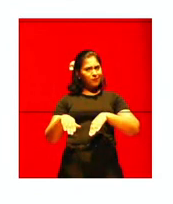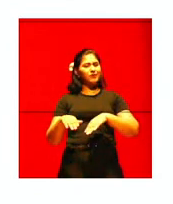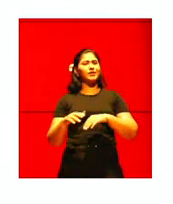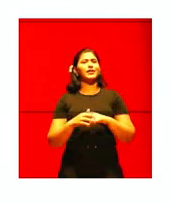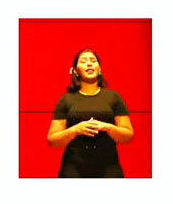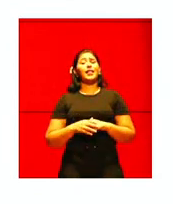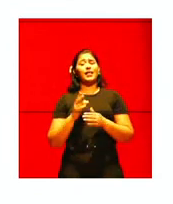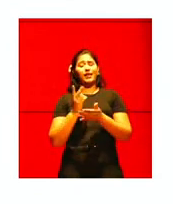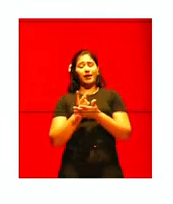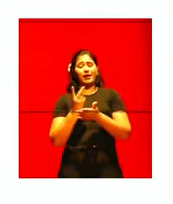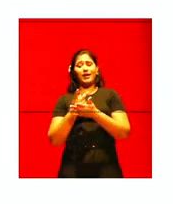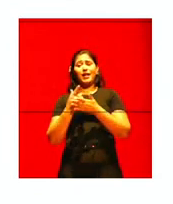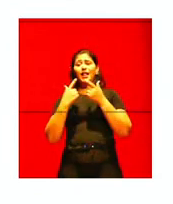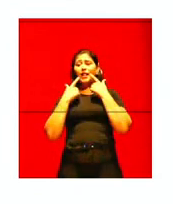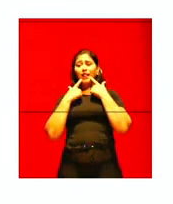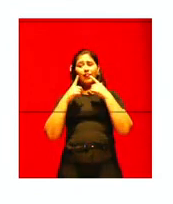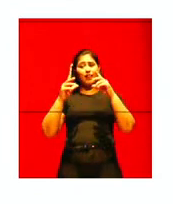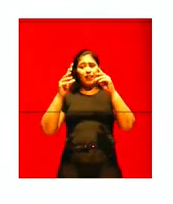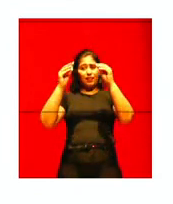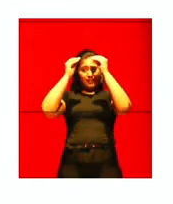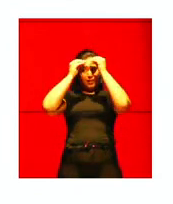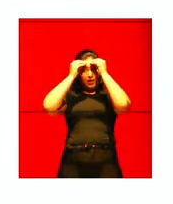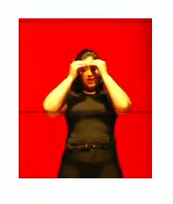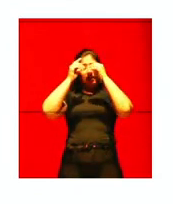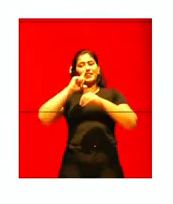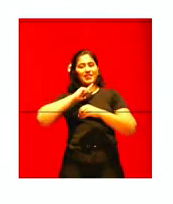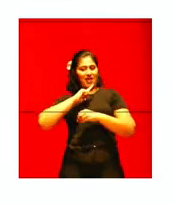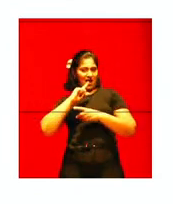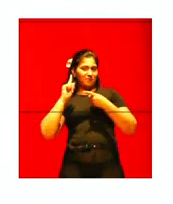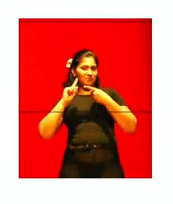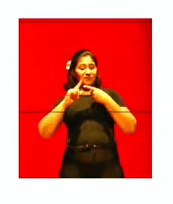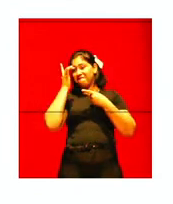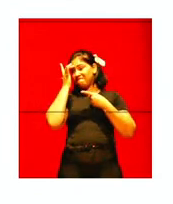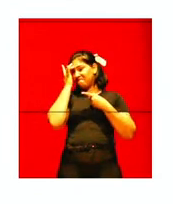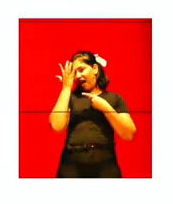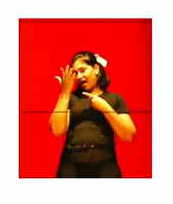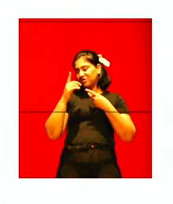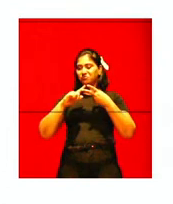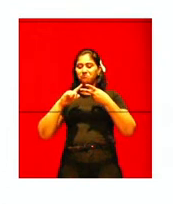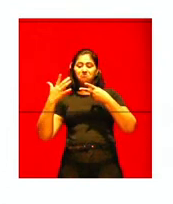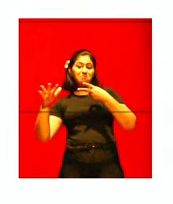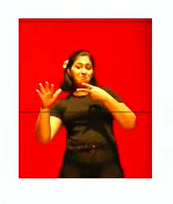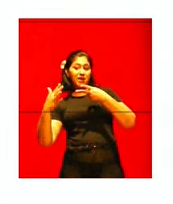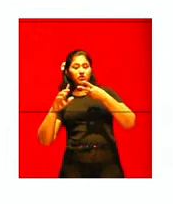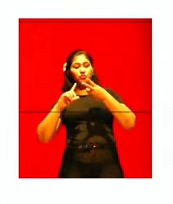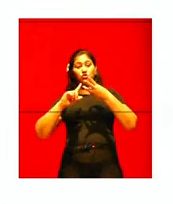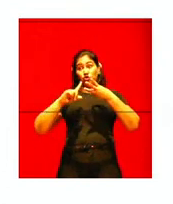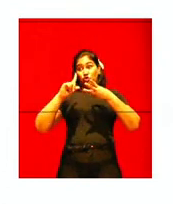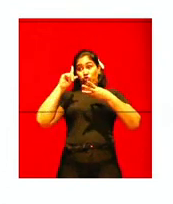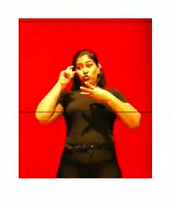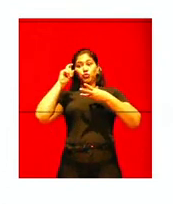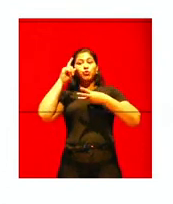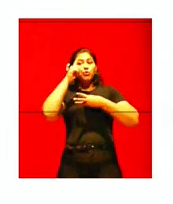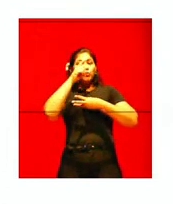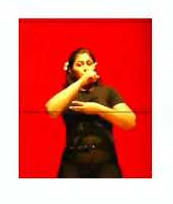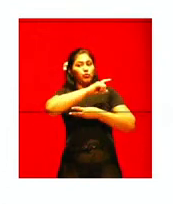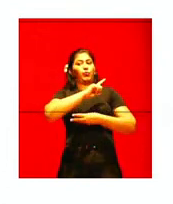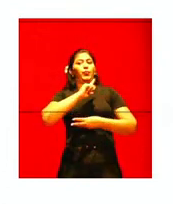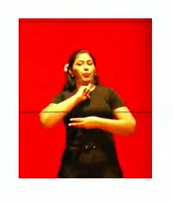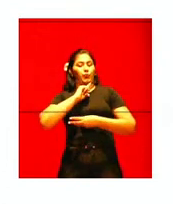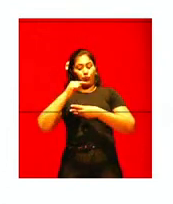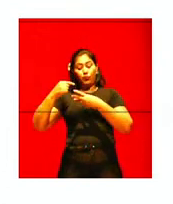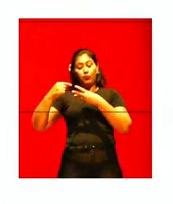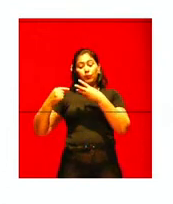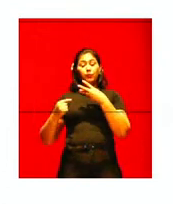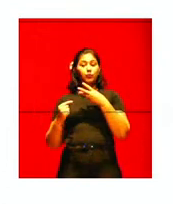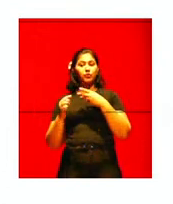prova de linguagem, existem as questões fáceis, médios e difíceis. Então, são em todas as provas, né? Você